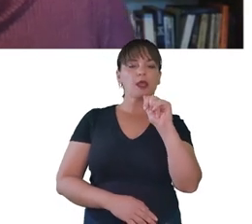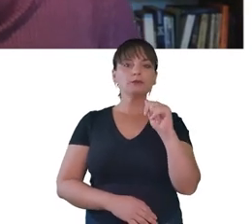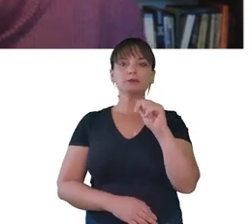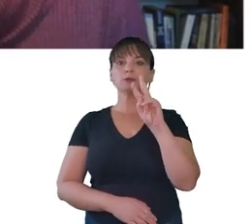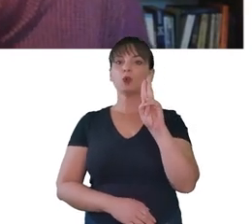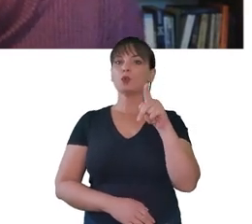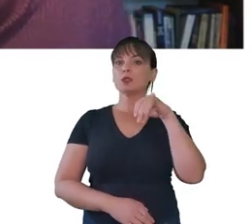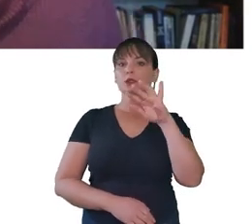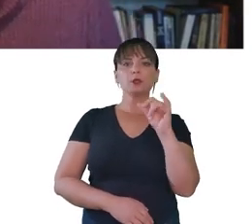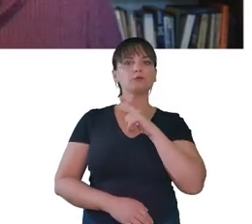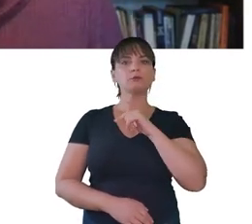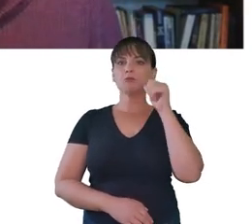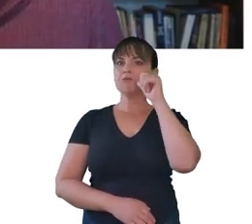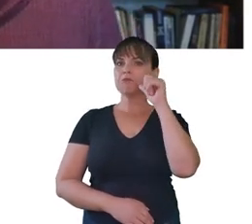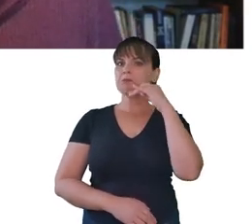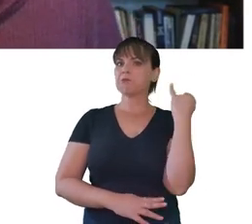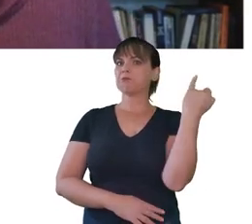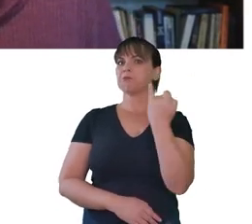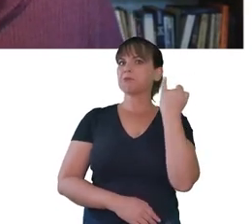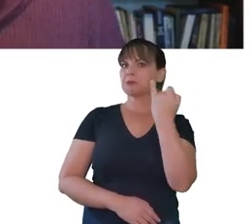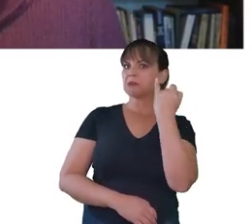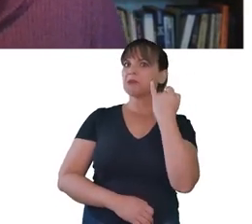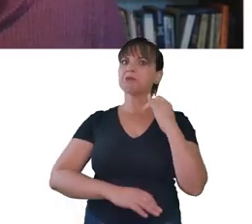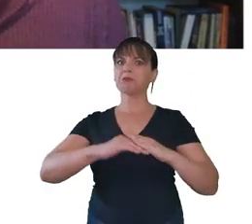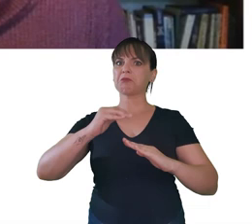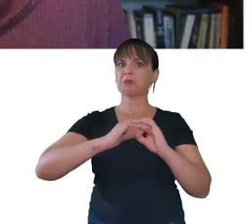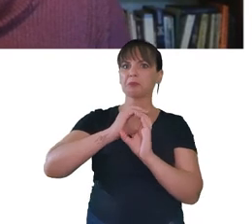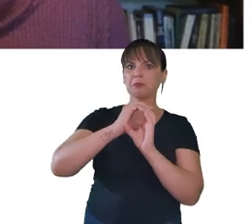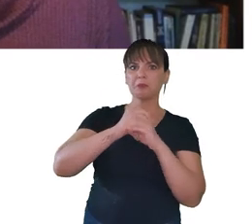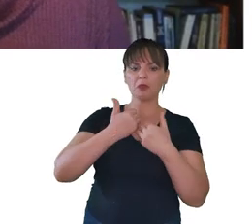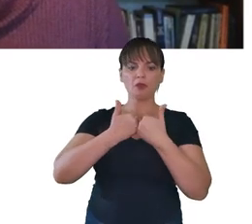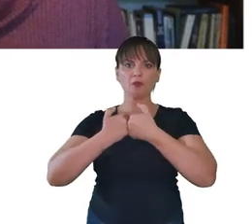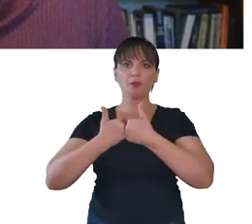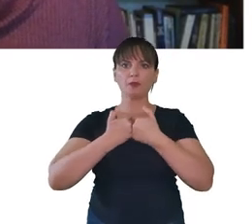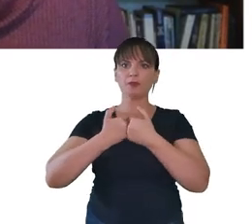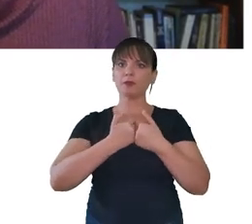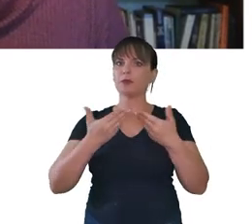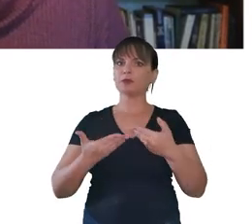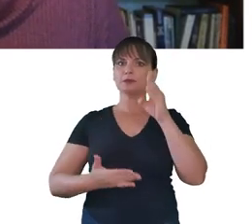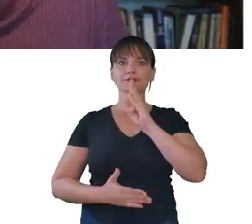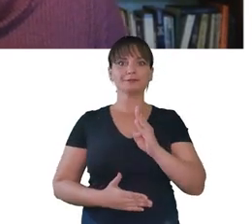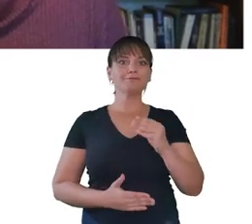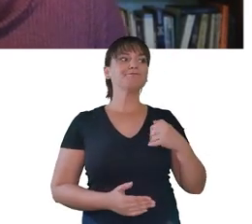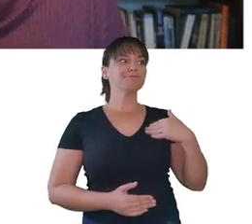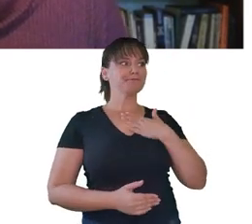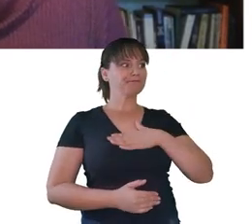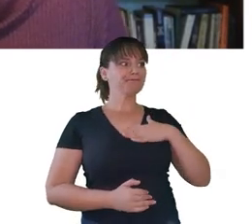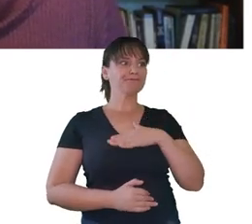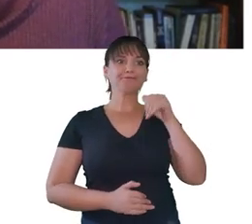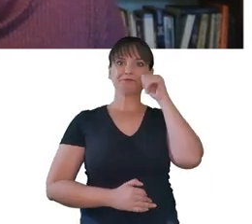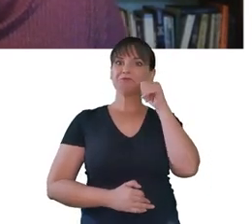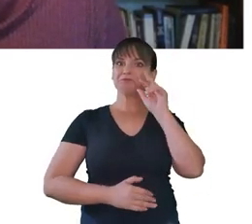várias mulheres importantes aí fazendo física no Brasil hoje. E a gente gosta muito que as mulheres participem cada